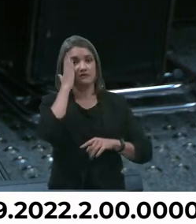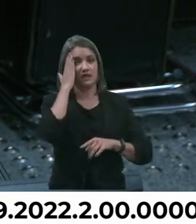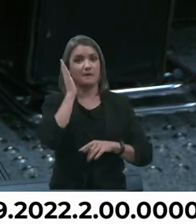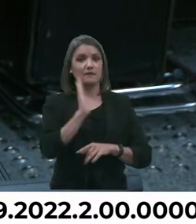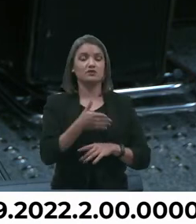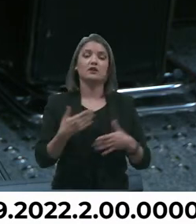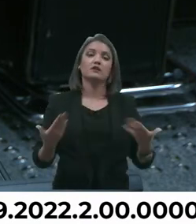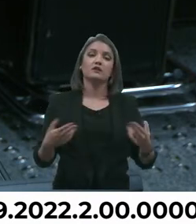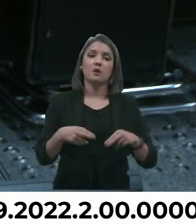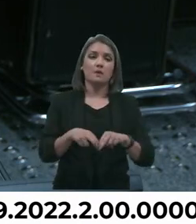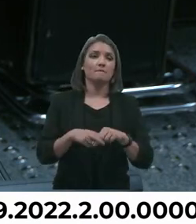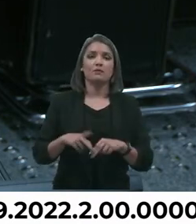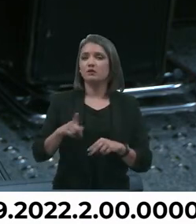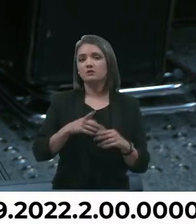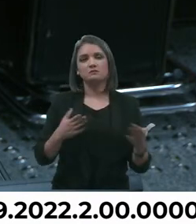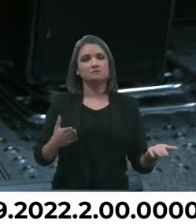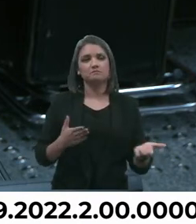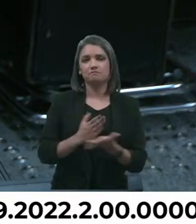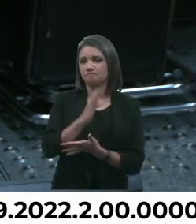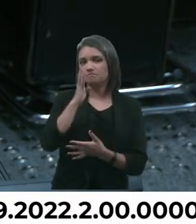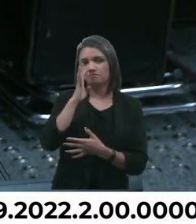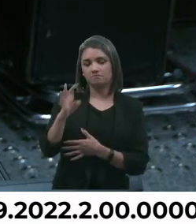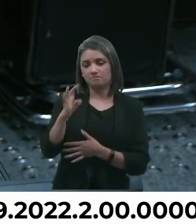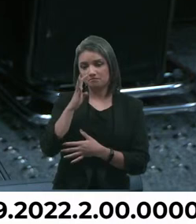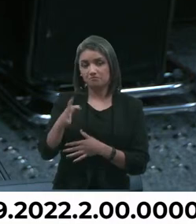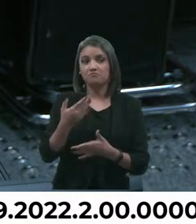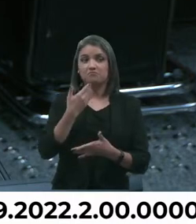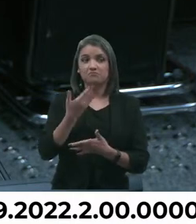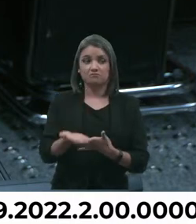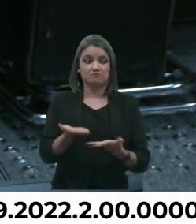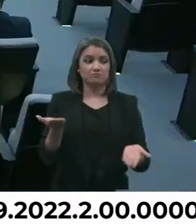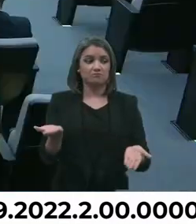pela improcedência das imputações e arquivamento do PAD.